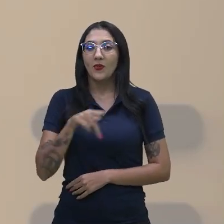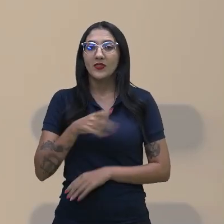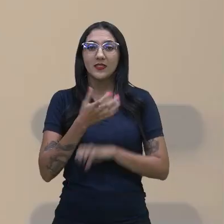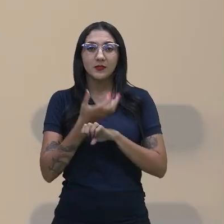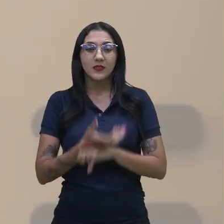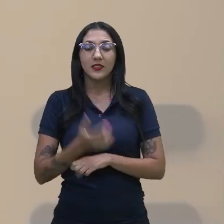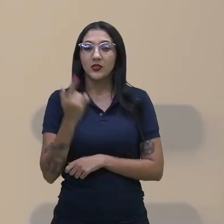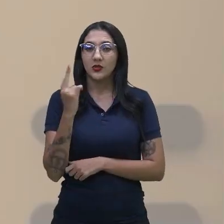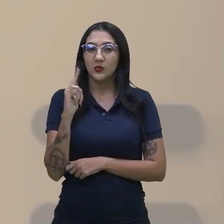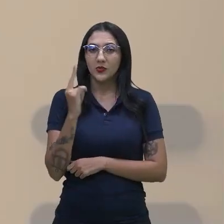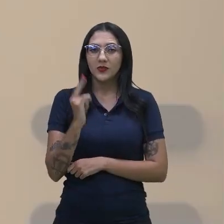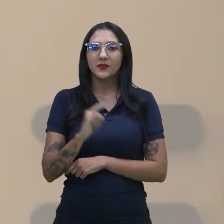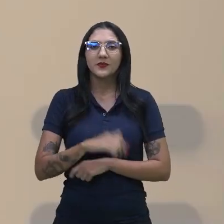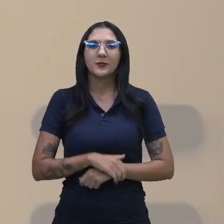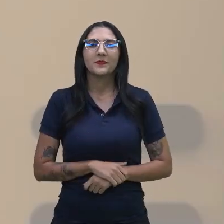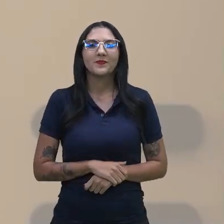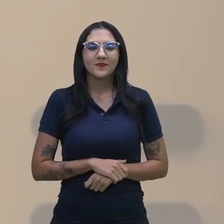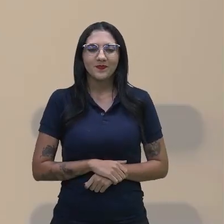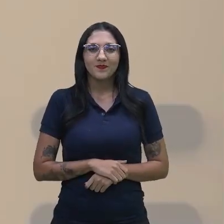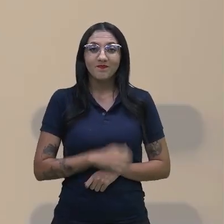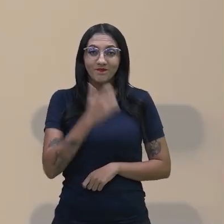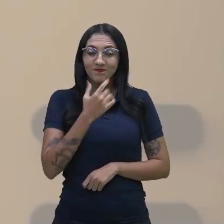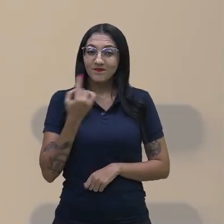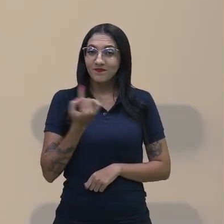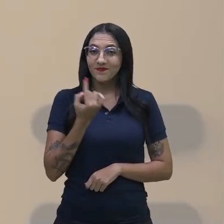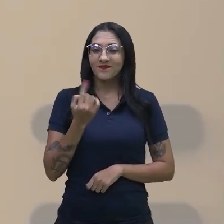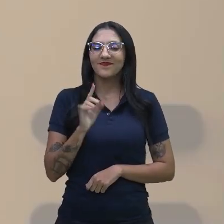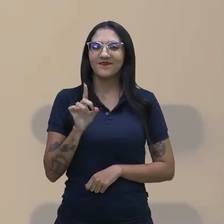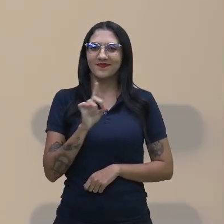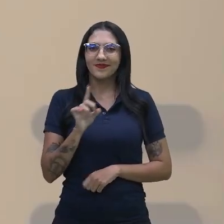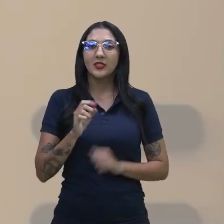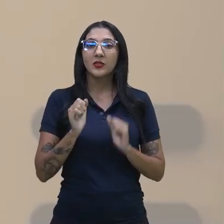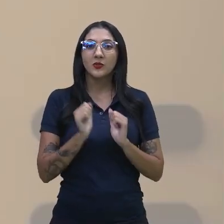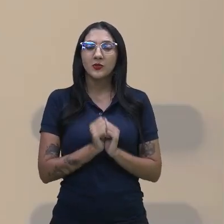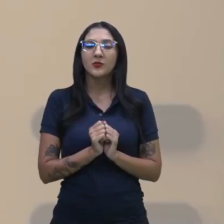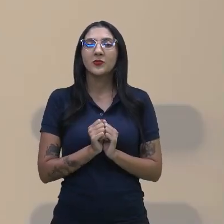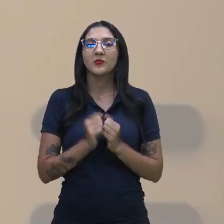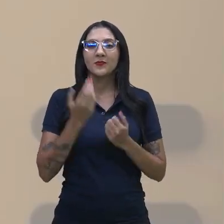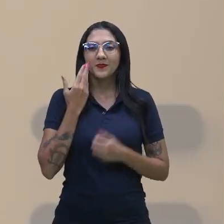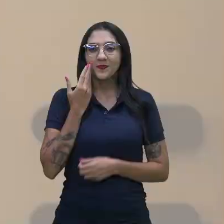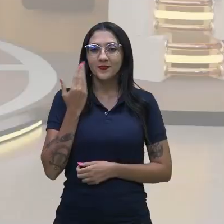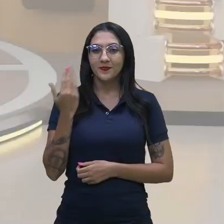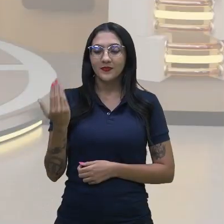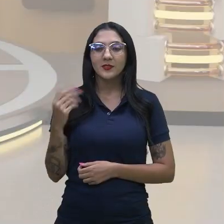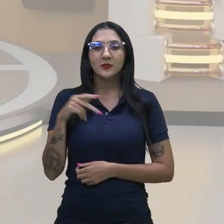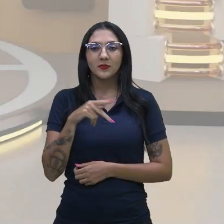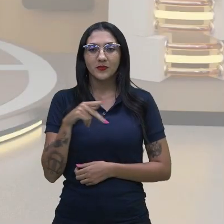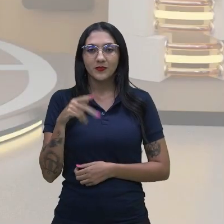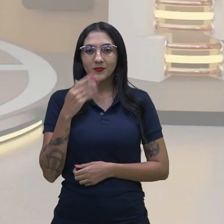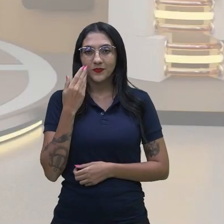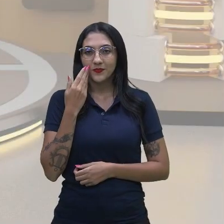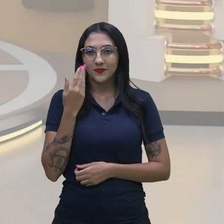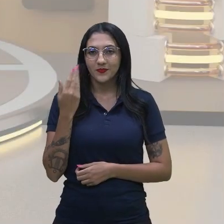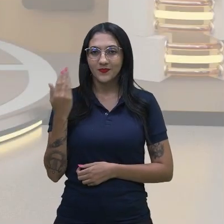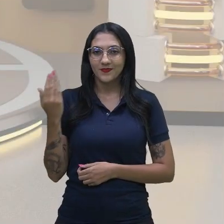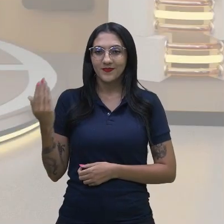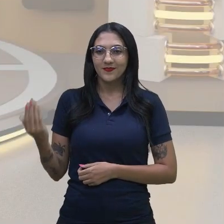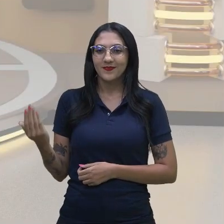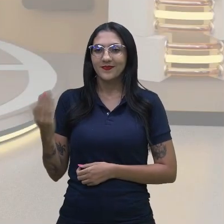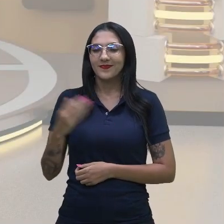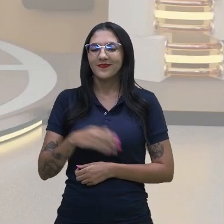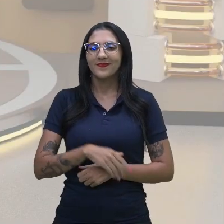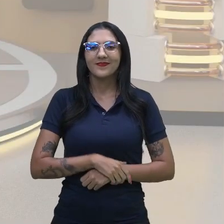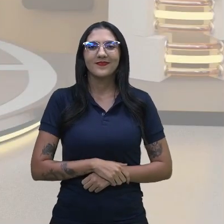componente de Geografia. E não estou aqui sozinha, estou juntamente com o professor Luiz Cláudio, que está aqui comigo.